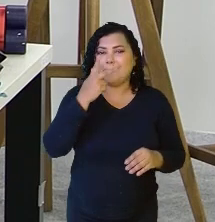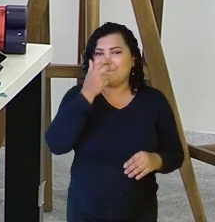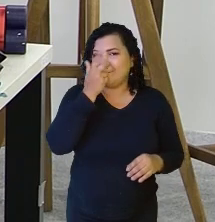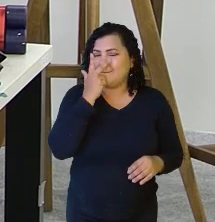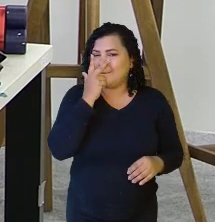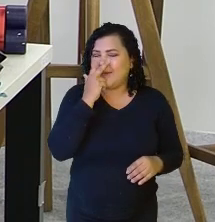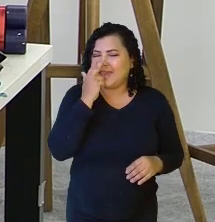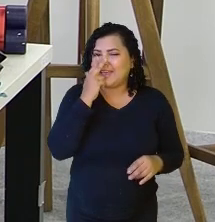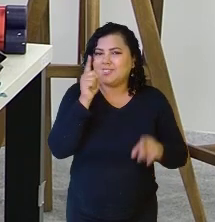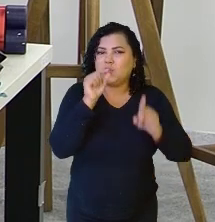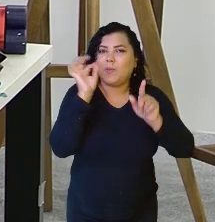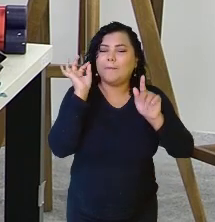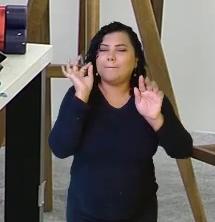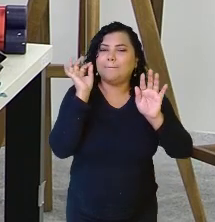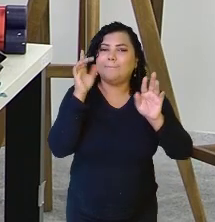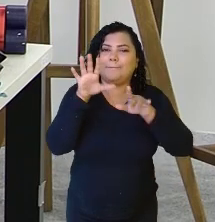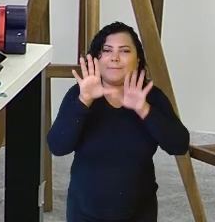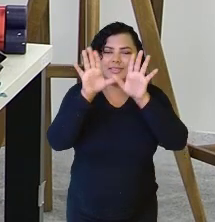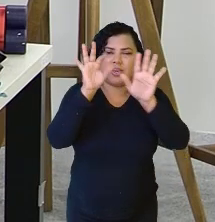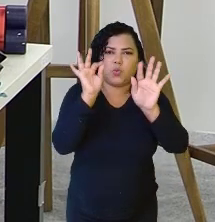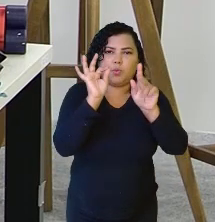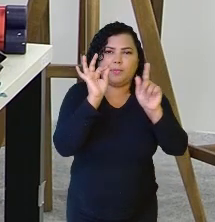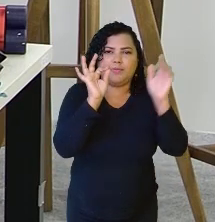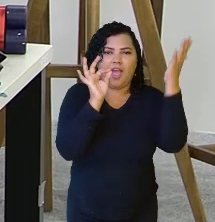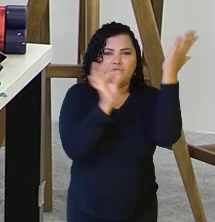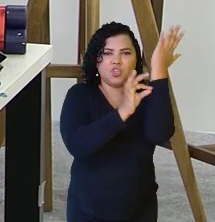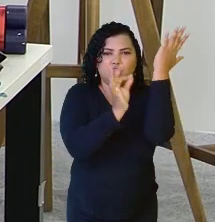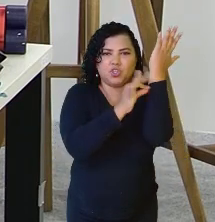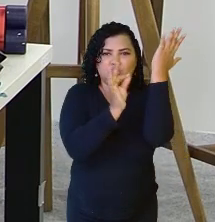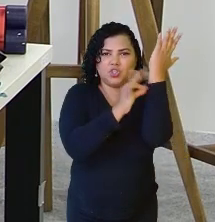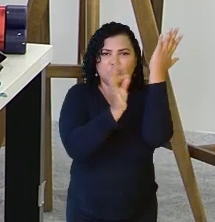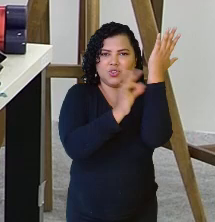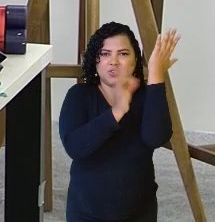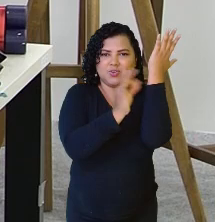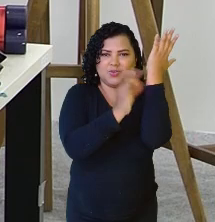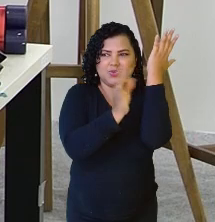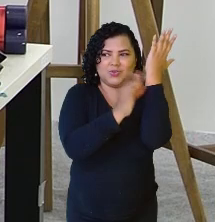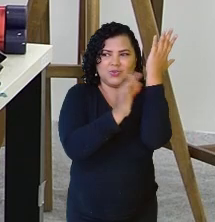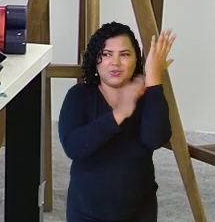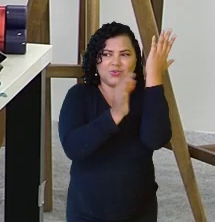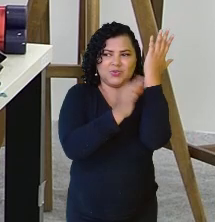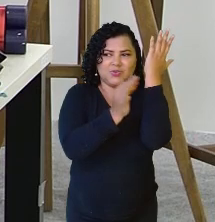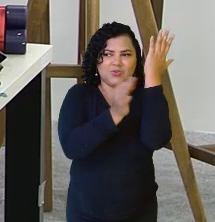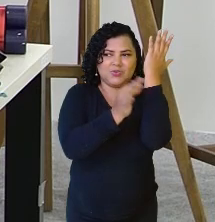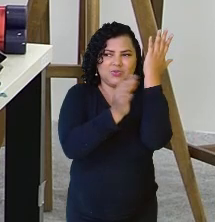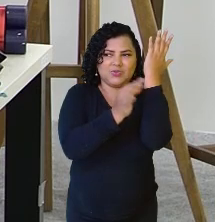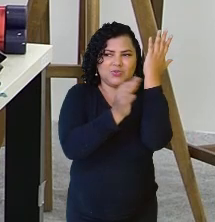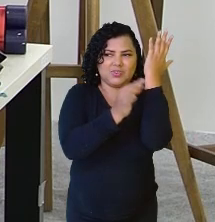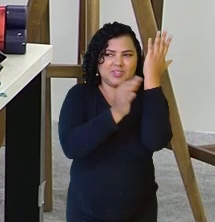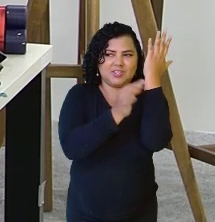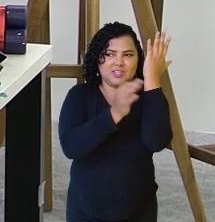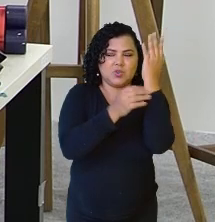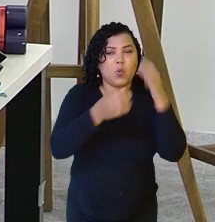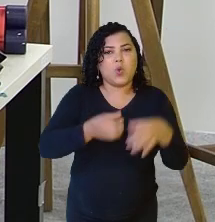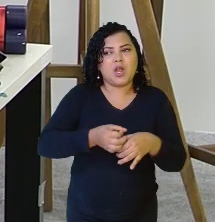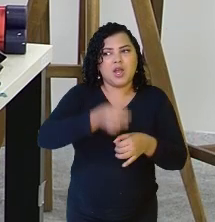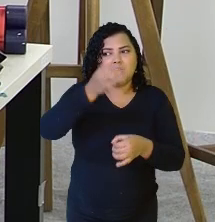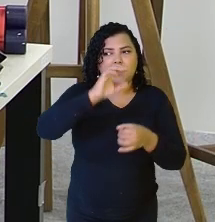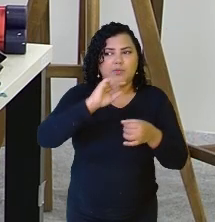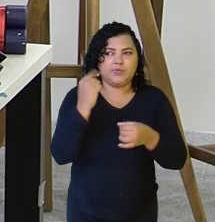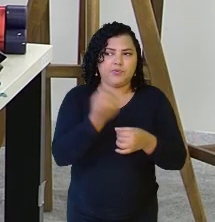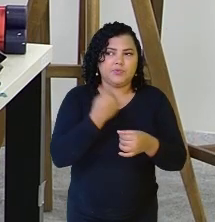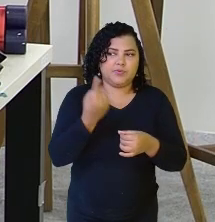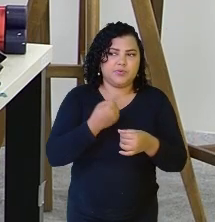Vê se não parece um pica-pau. Aquele pica-pau do desenho, né? É um cano de PVC. Ele usou aqui fitinhas para